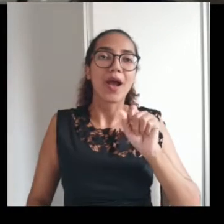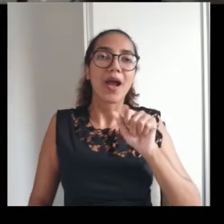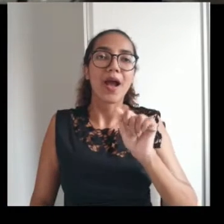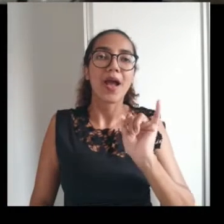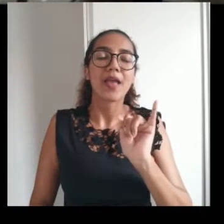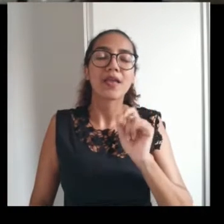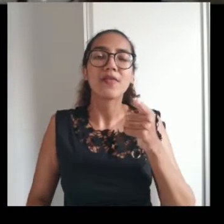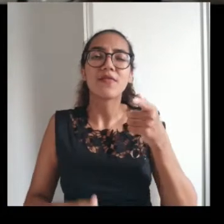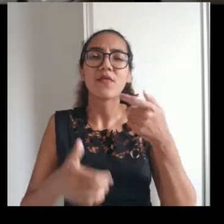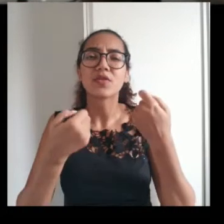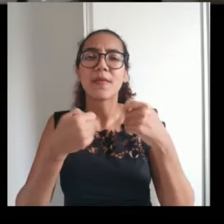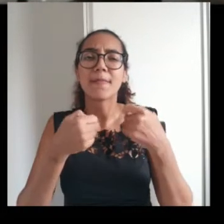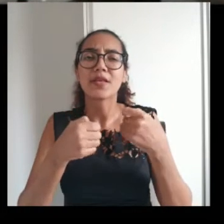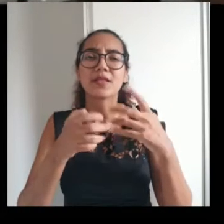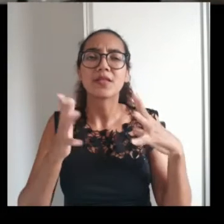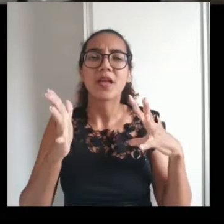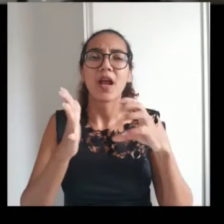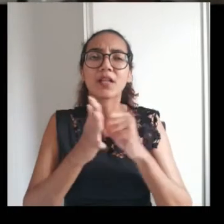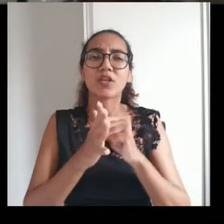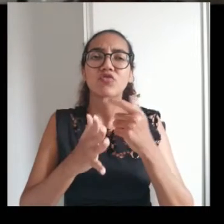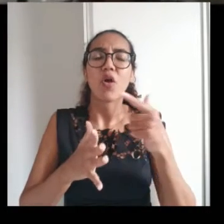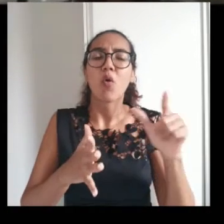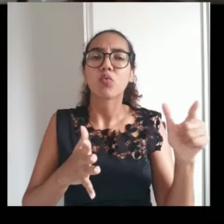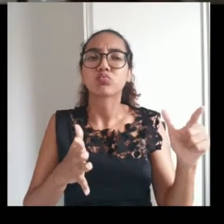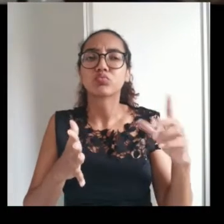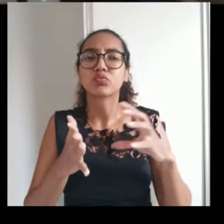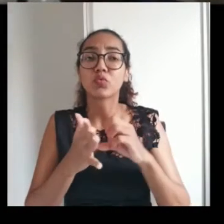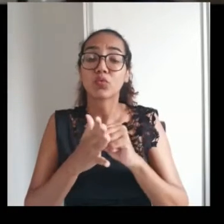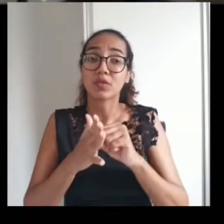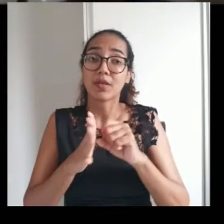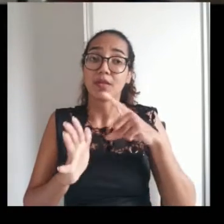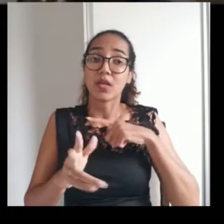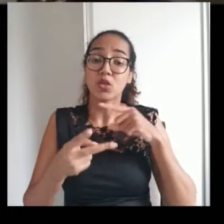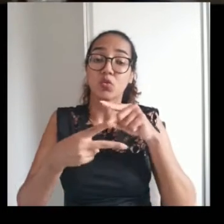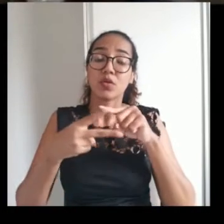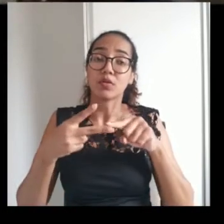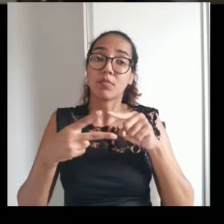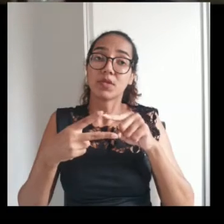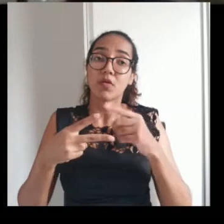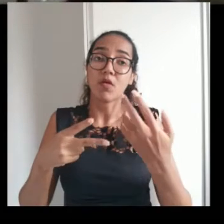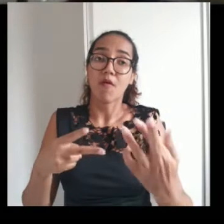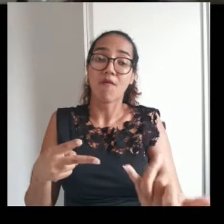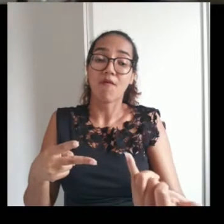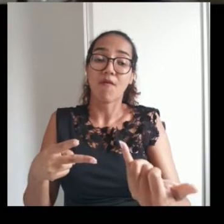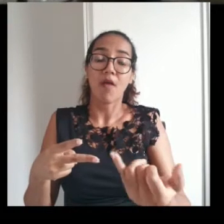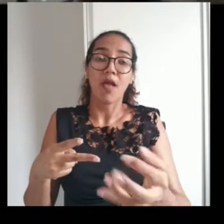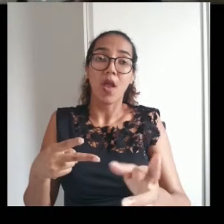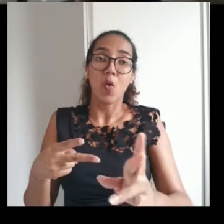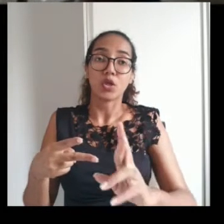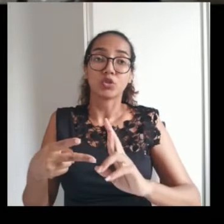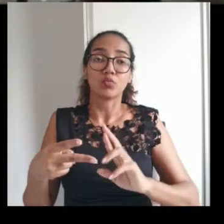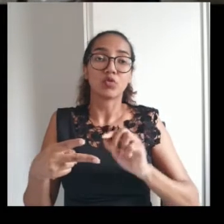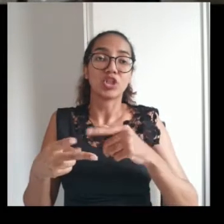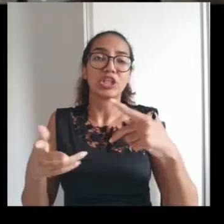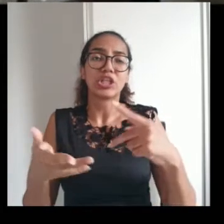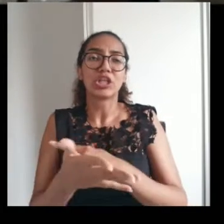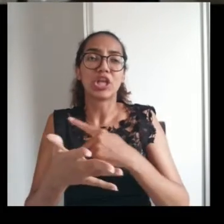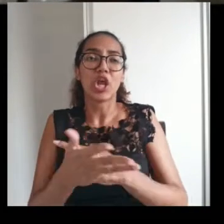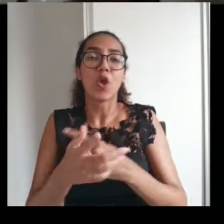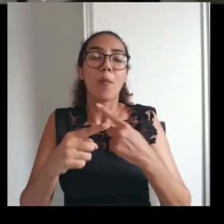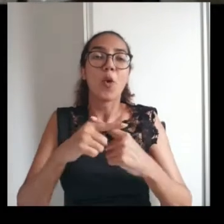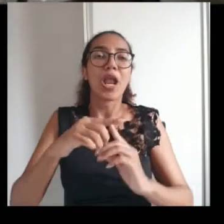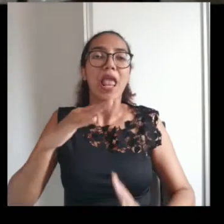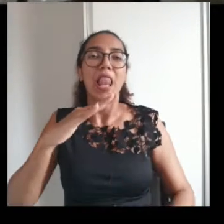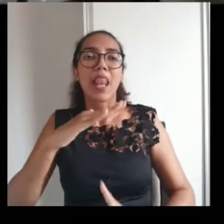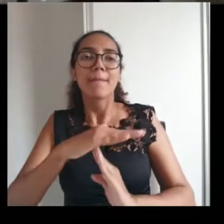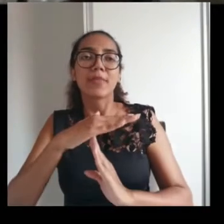duas opções. Ou você ia dar uma mensagem de erro dizendo que chegou no limite, que não é uma boa opção, né? Você quer um negócio mais dinâmico. Ou você tem que fazer